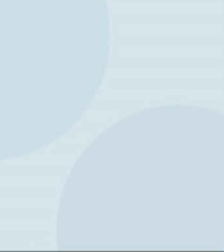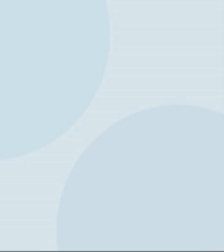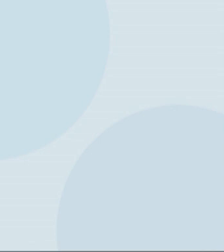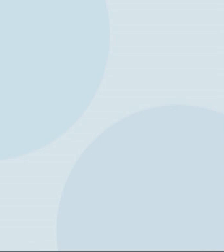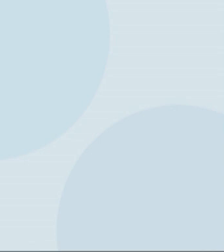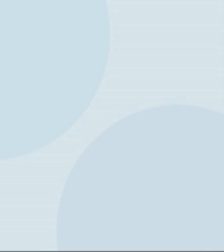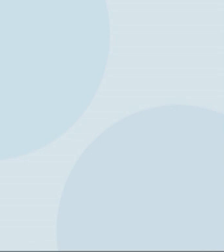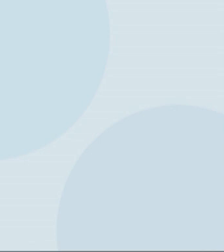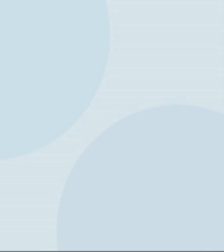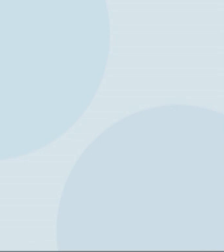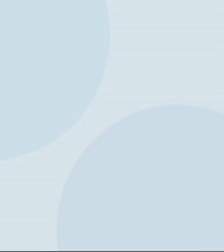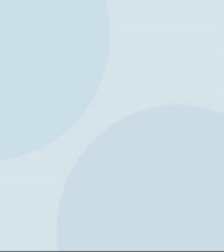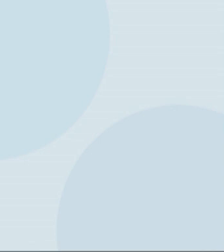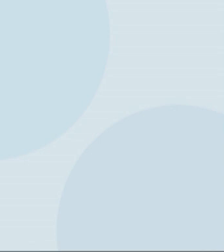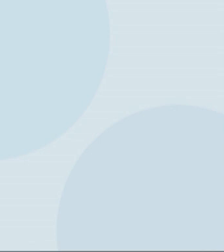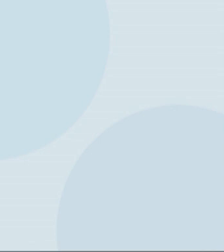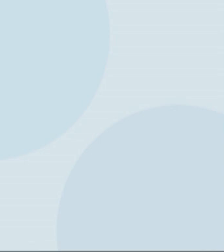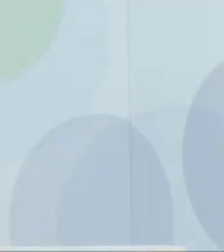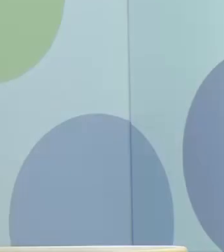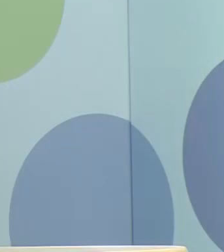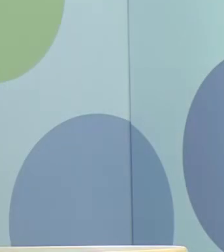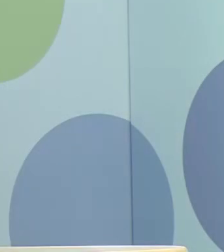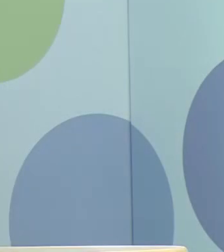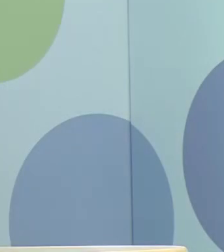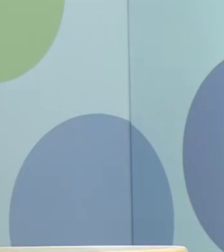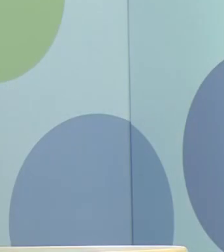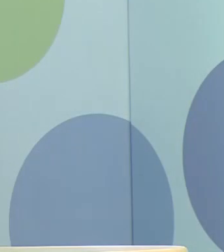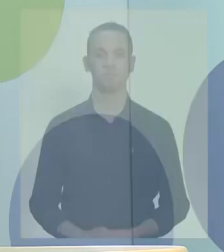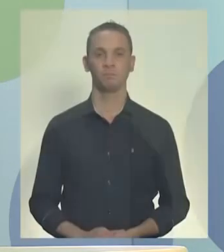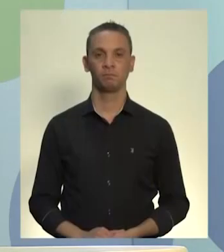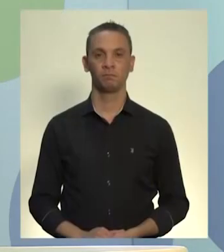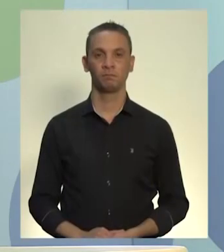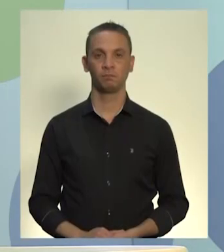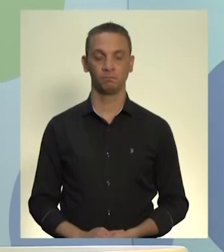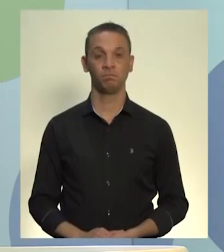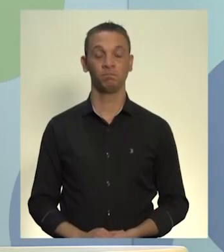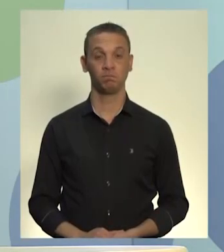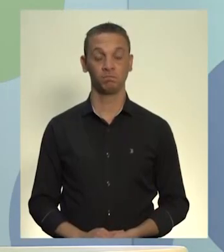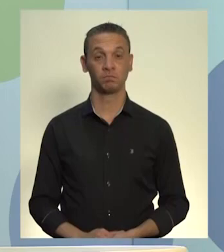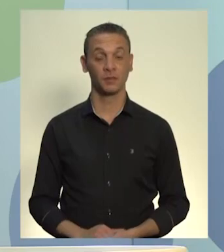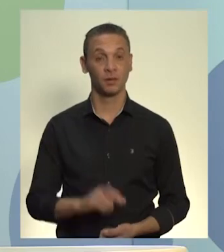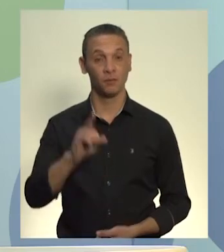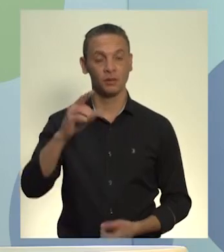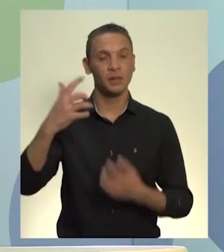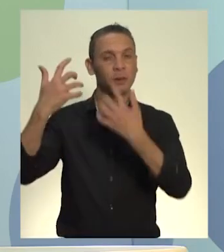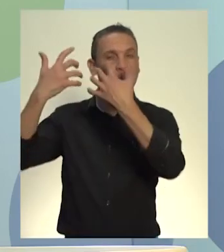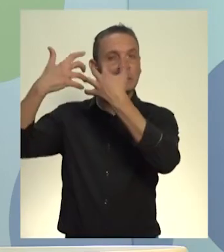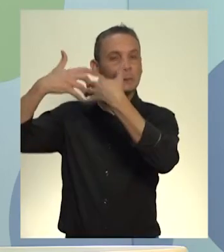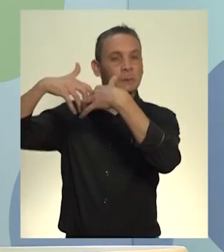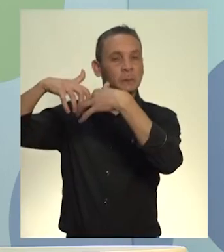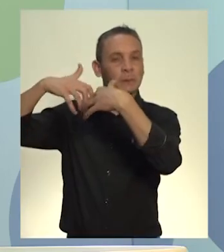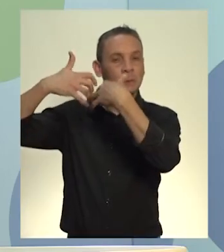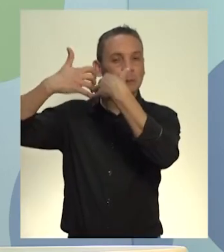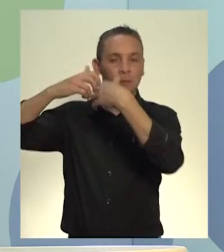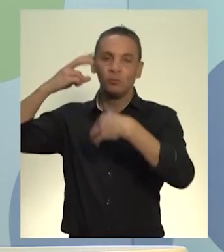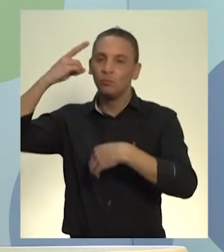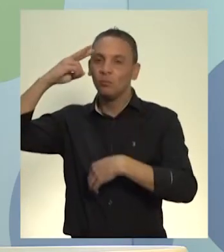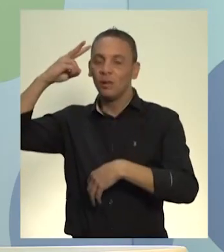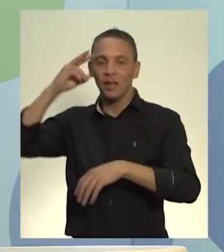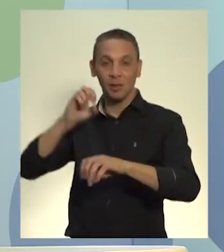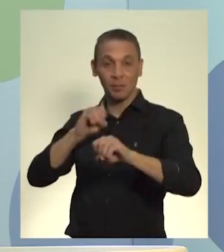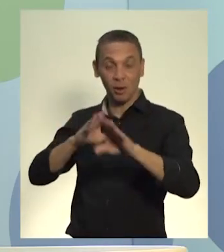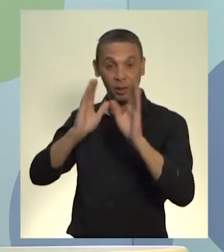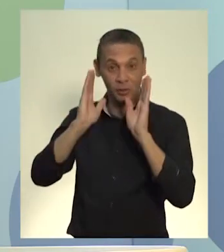Agora que vocês relembraram, retomaram a primeira